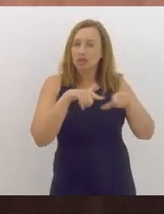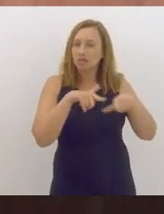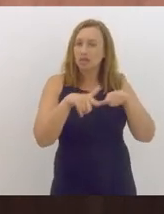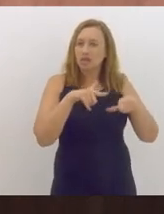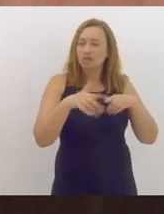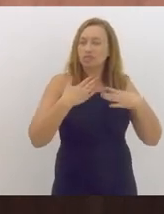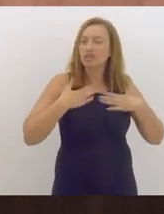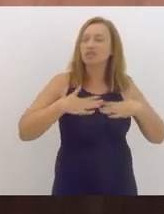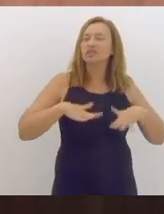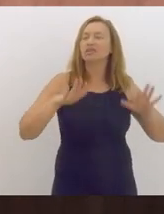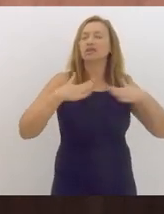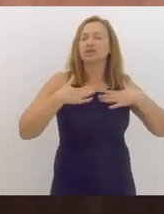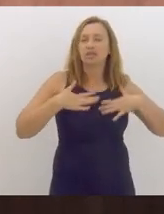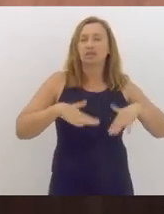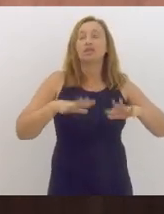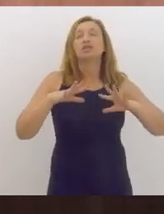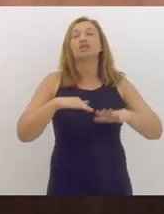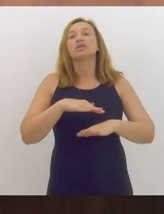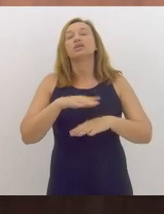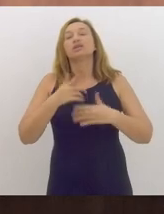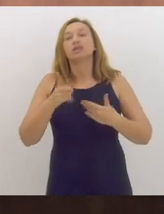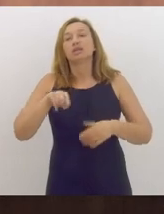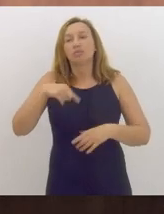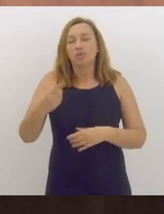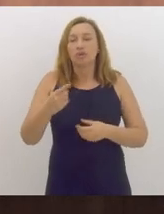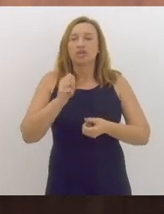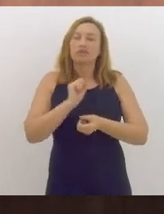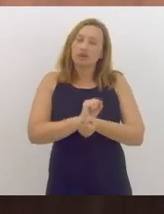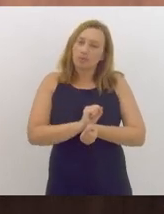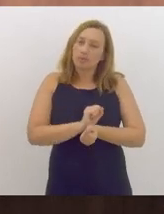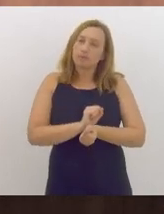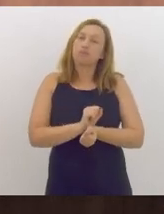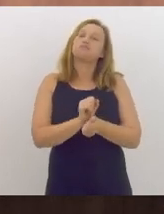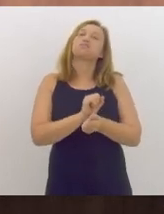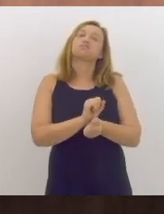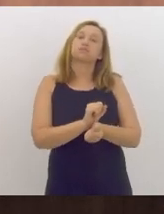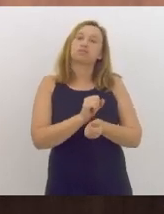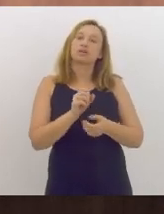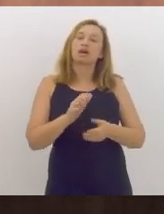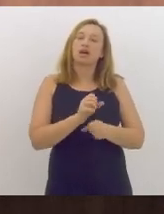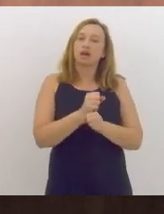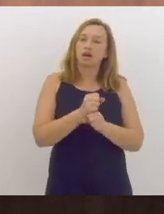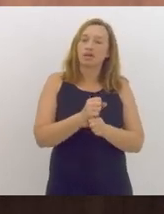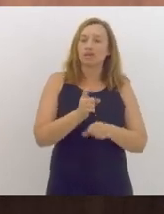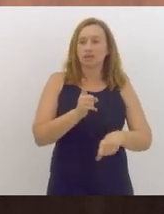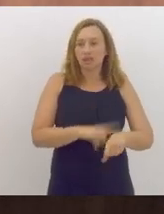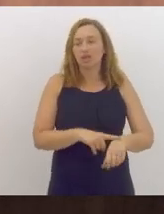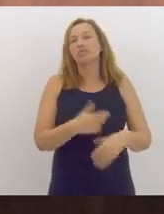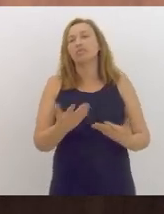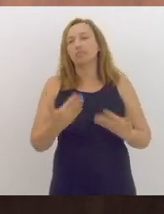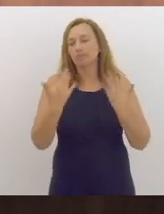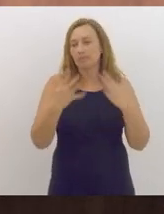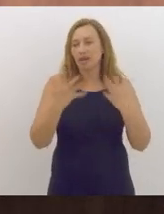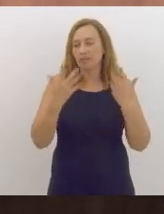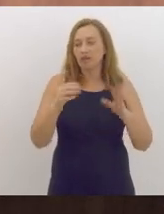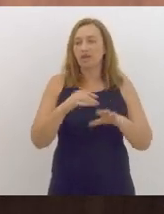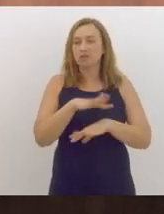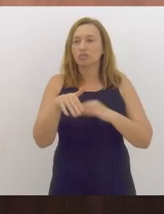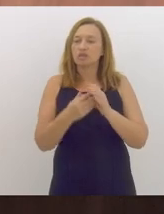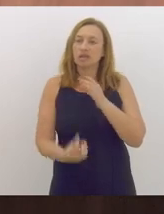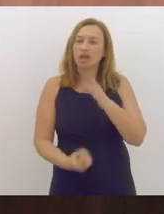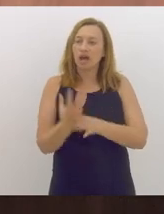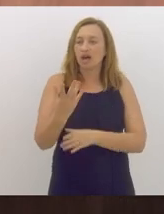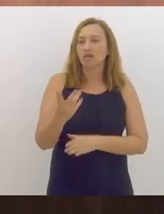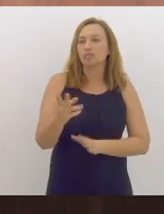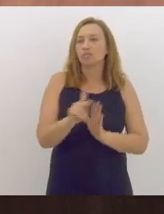mais alívio, depois de terem ficado parado tanto tempo. Parabéns aos autores do projeto e o